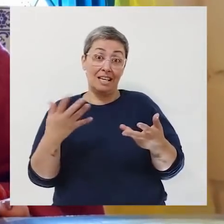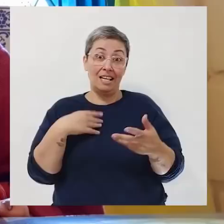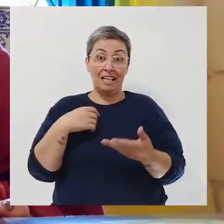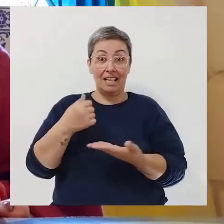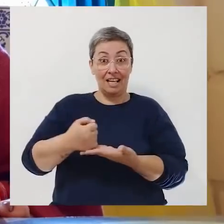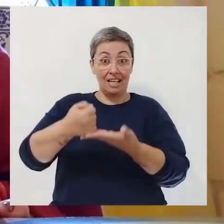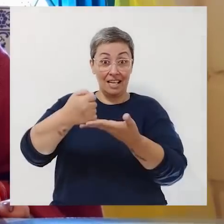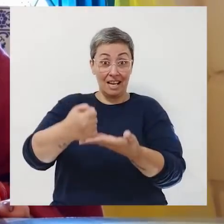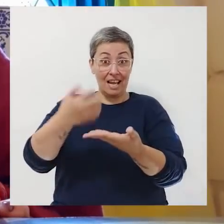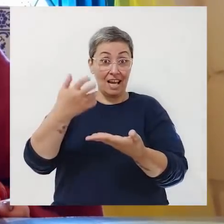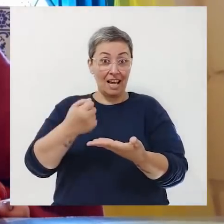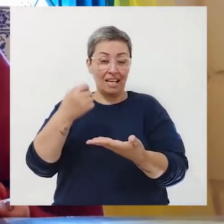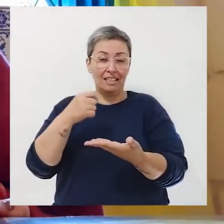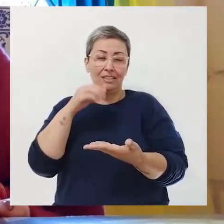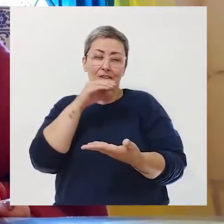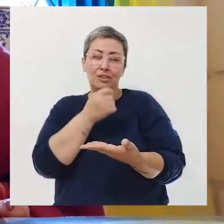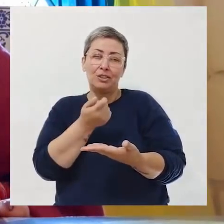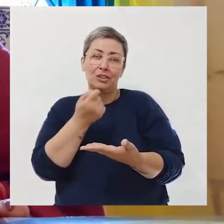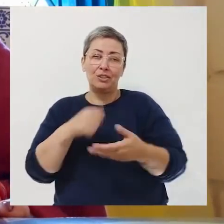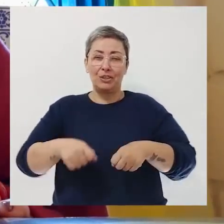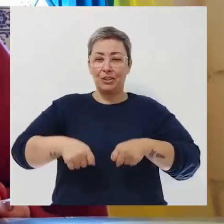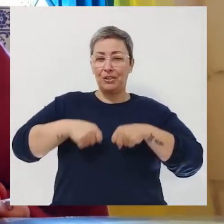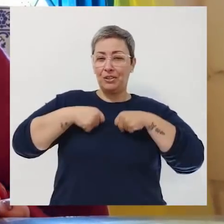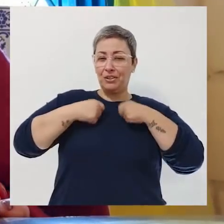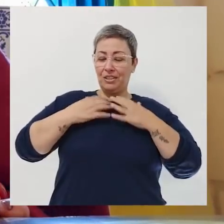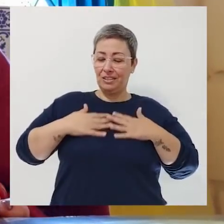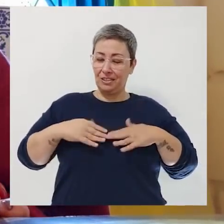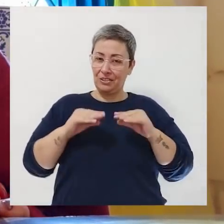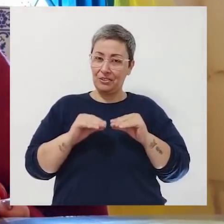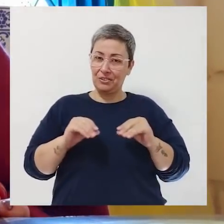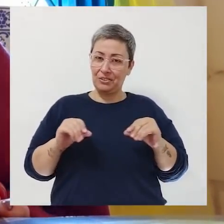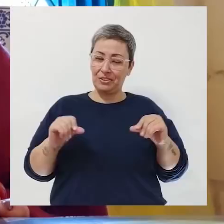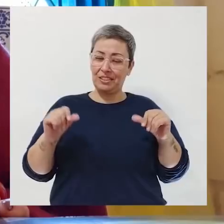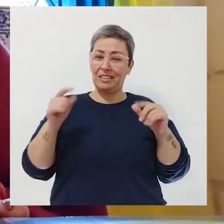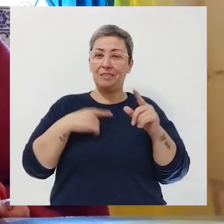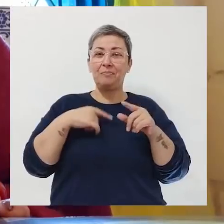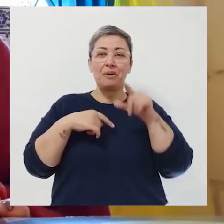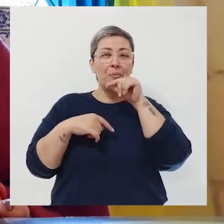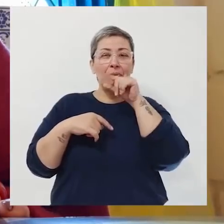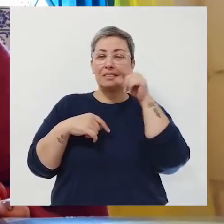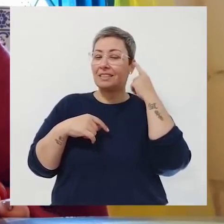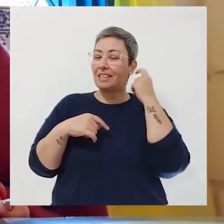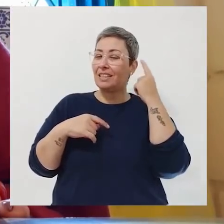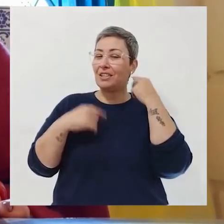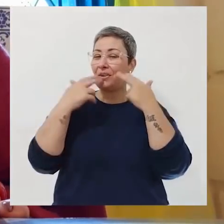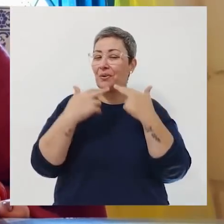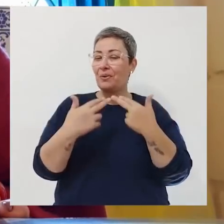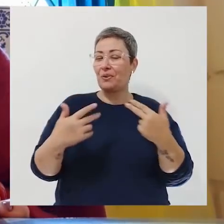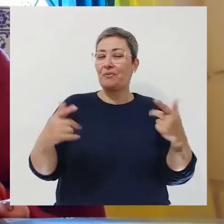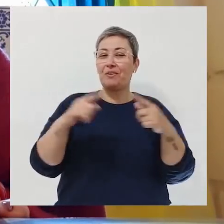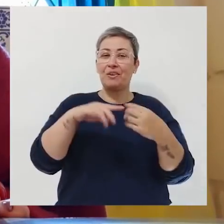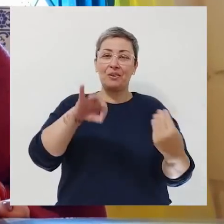Aqui está sua caneca de leite morno, sua manta de lã fina, seus pássaros de